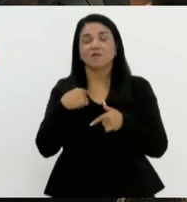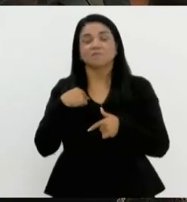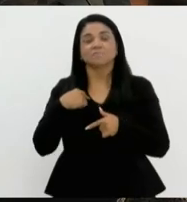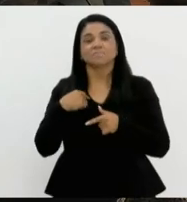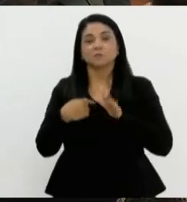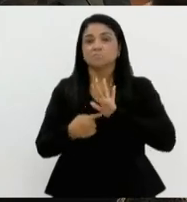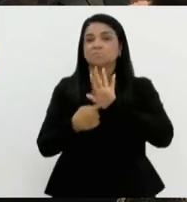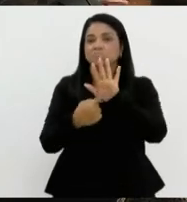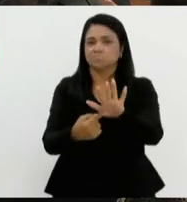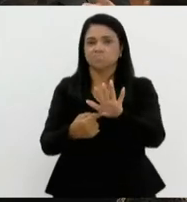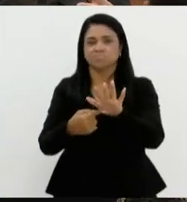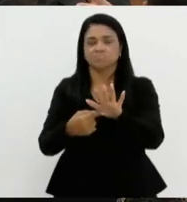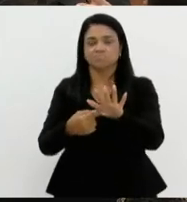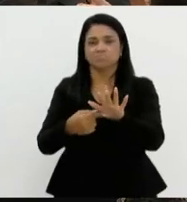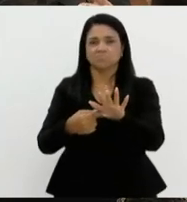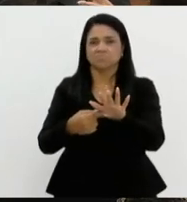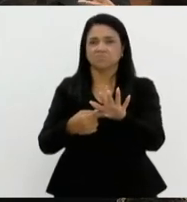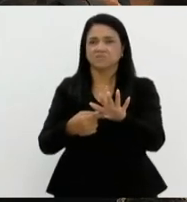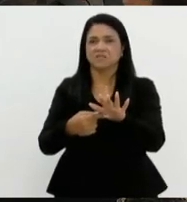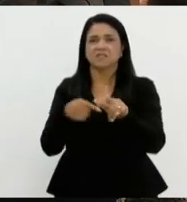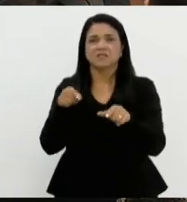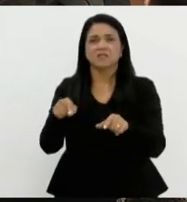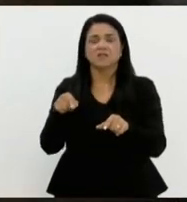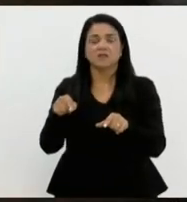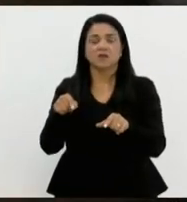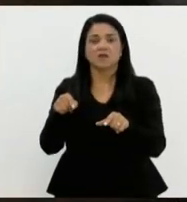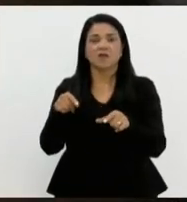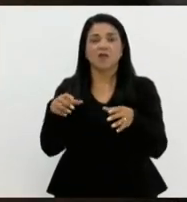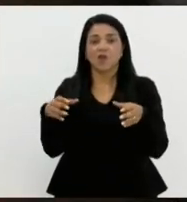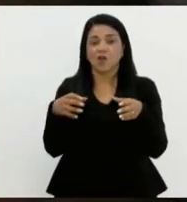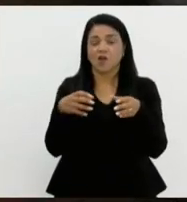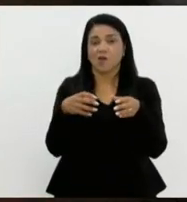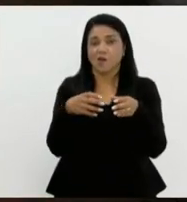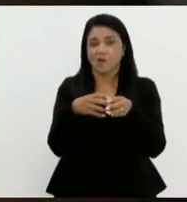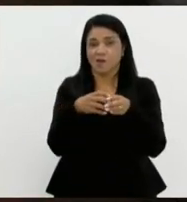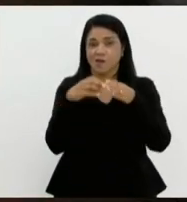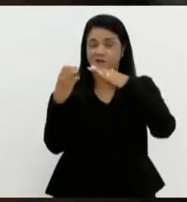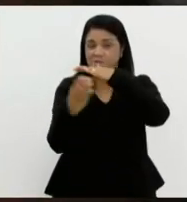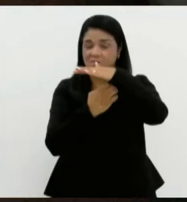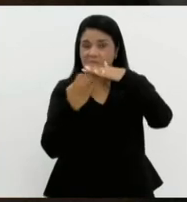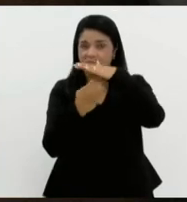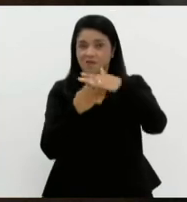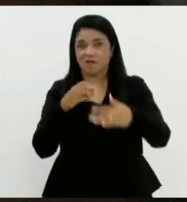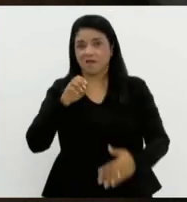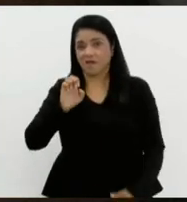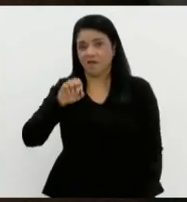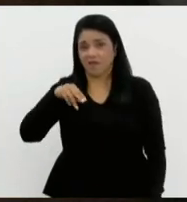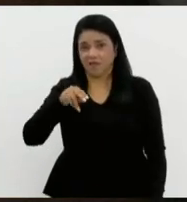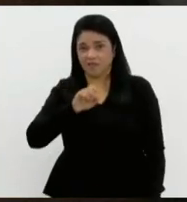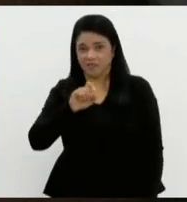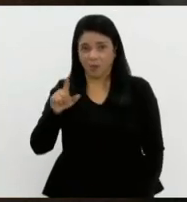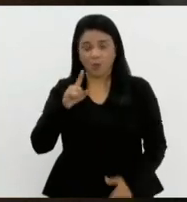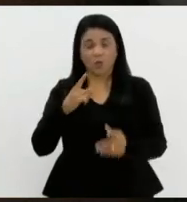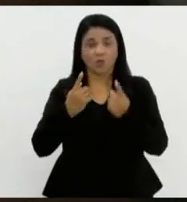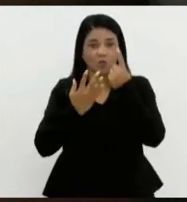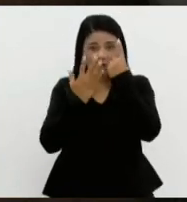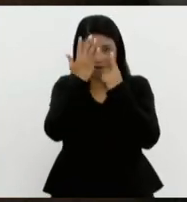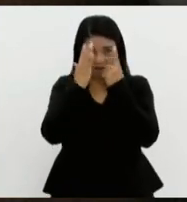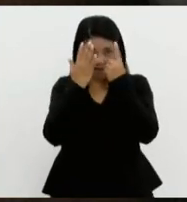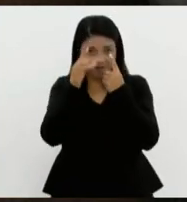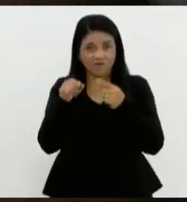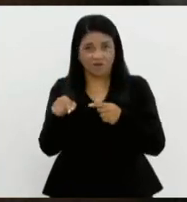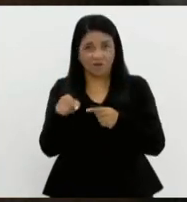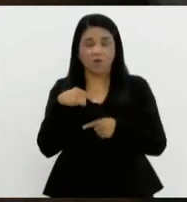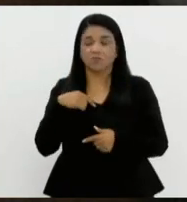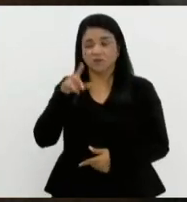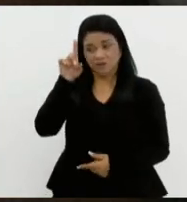indignação com essa concessionária chamada Enel, que, na realidade, nesse carnaval, está aí a deputada,